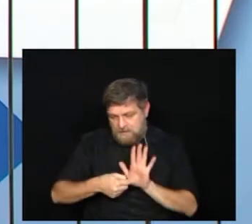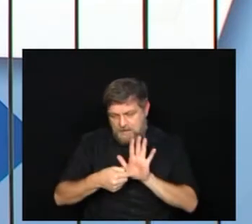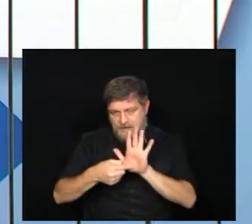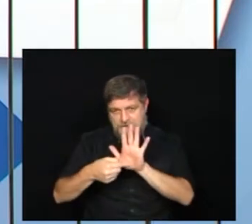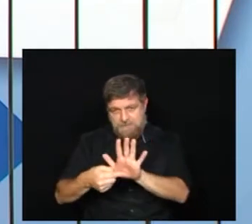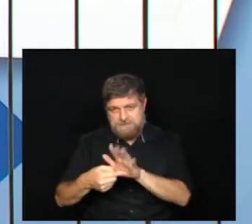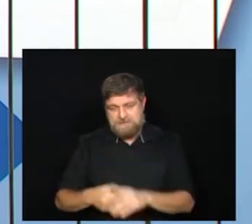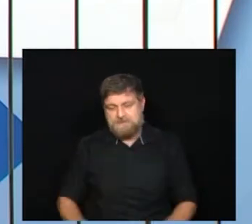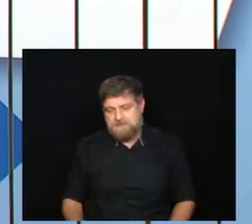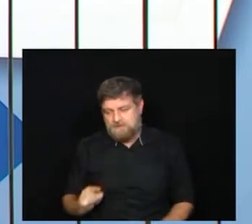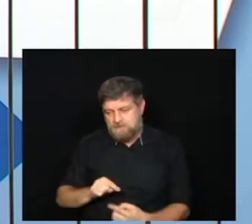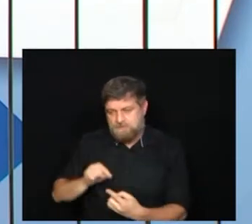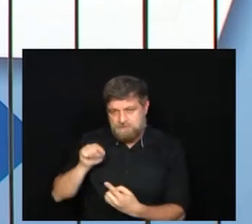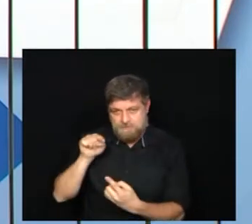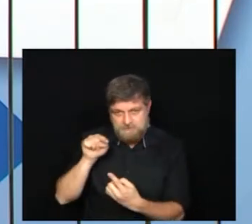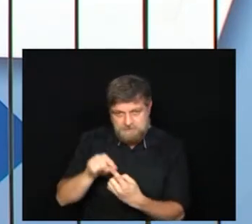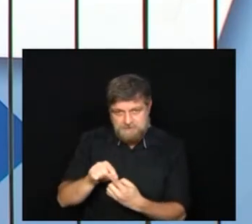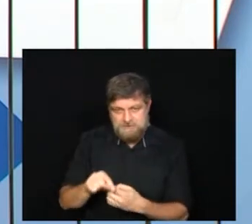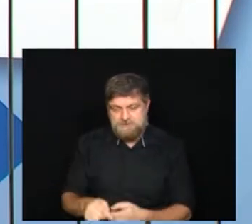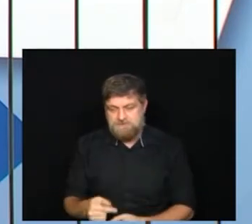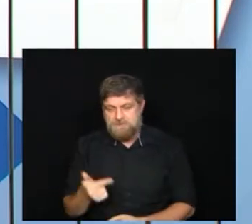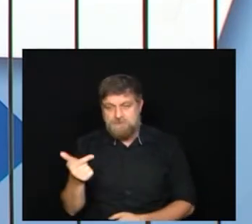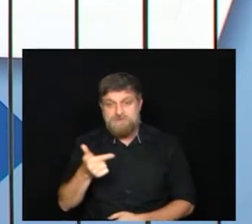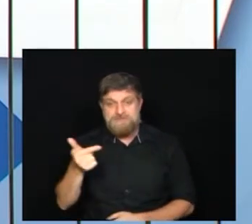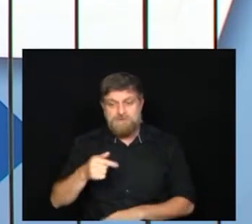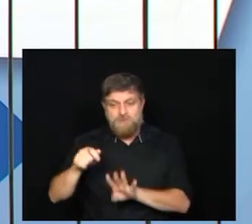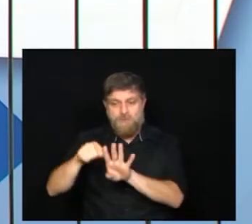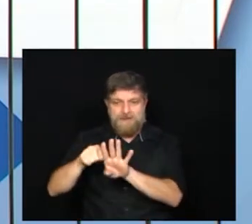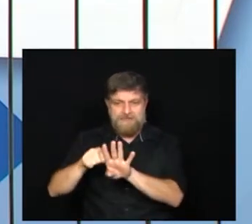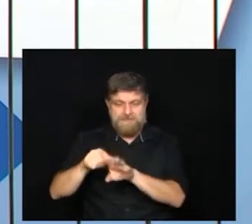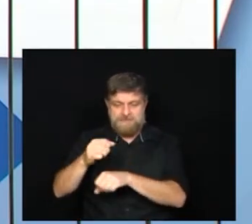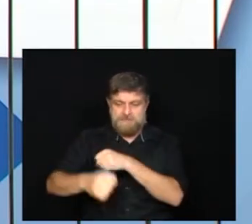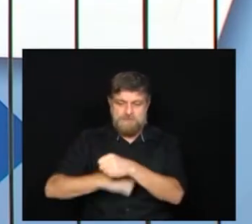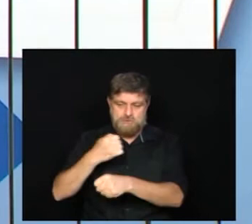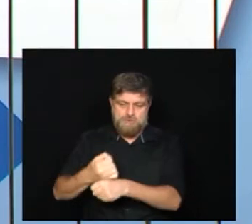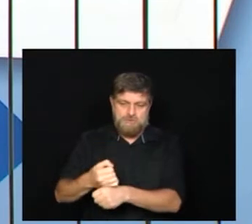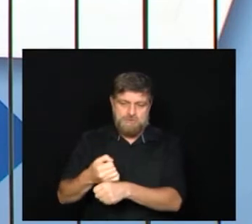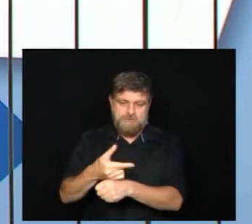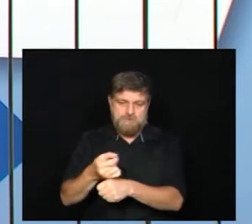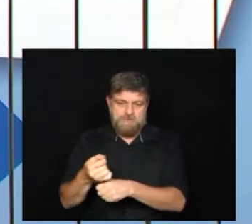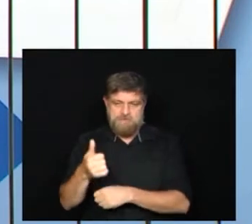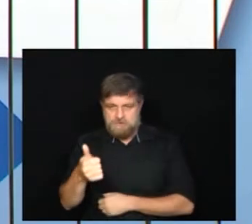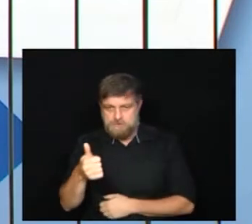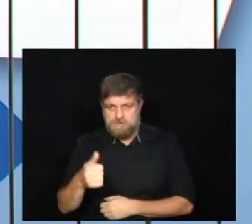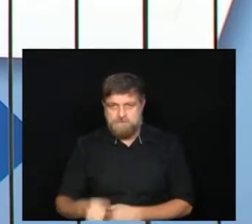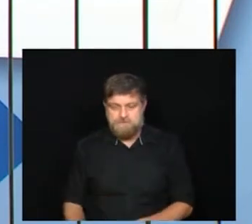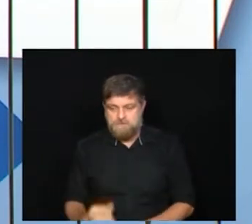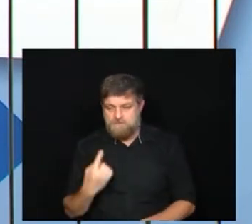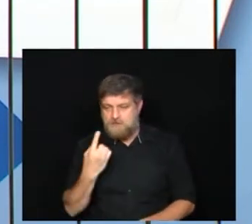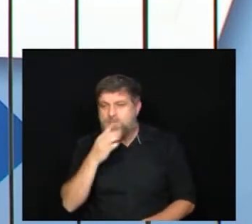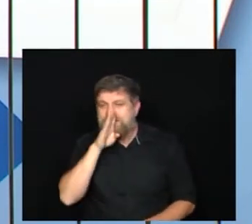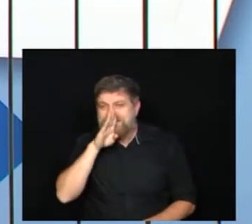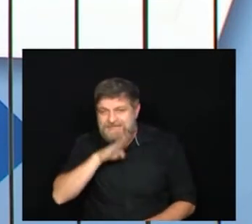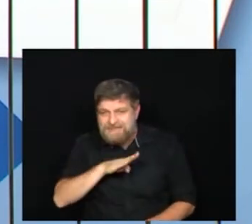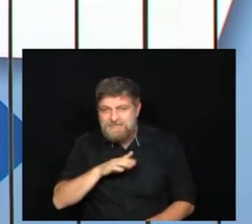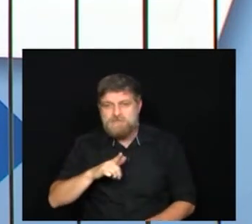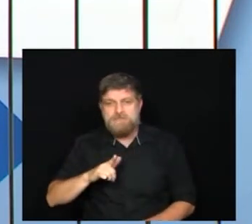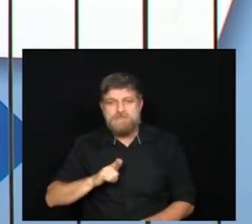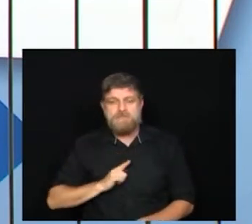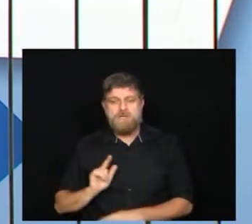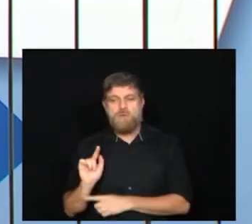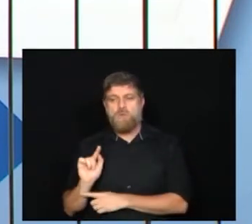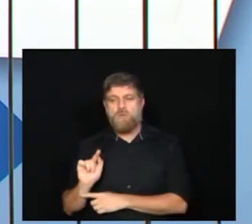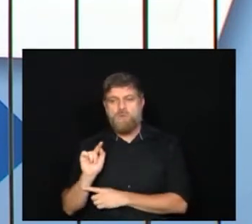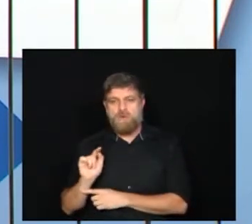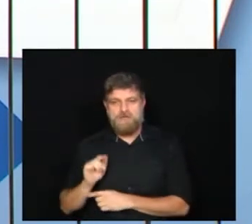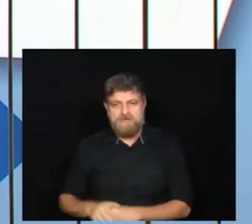apresentar as metas fiscais do segundo quadrimestre de 2021. E à 13h, nós temos a